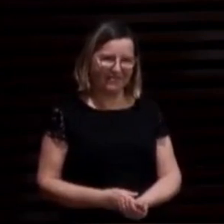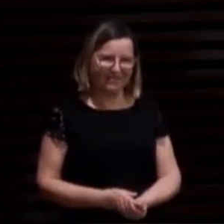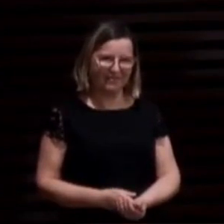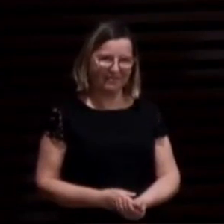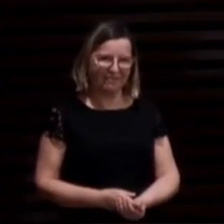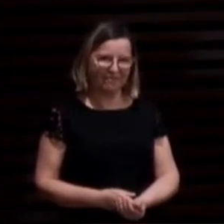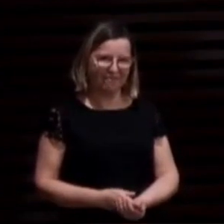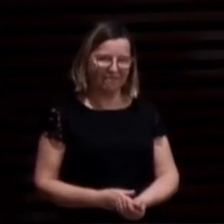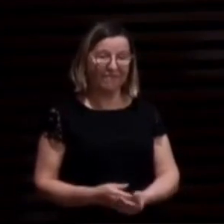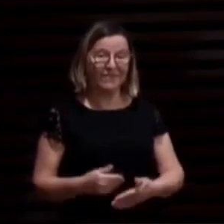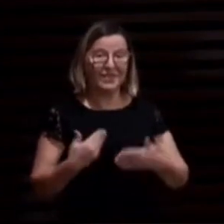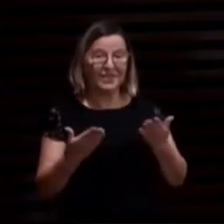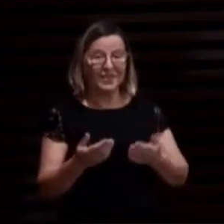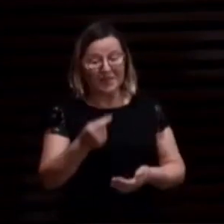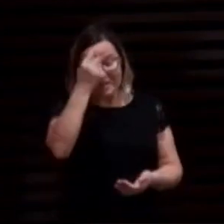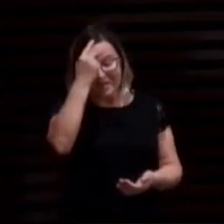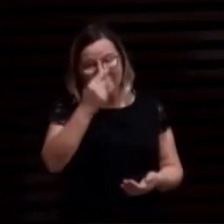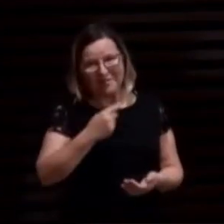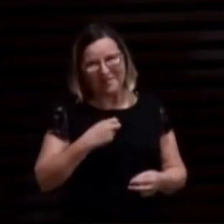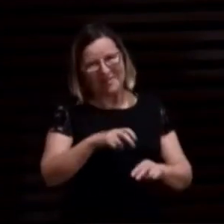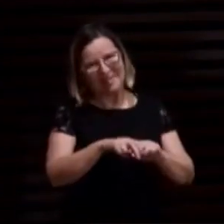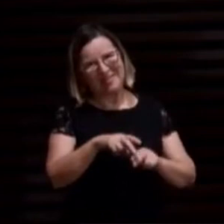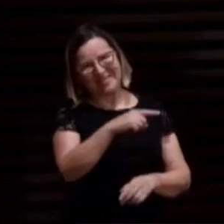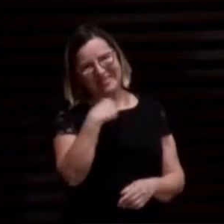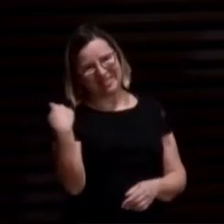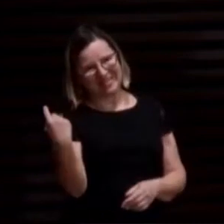Ele se deu a si mesmo por nós.